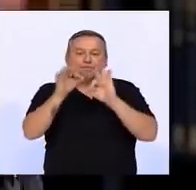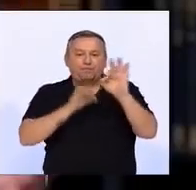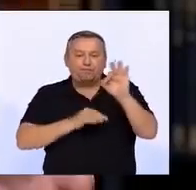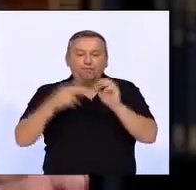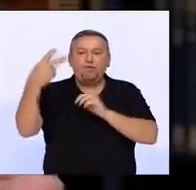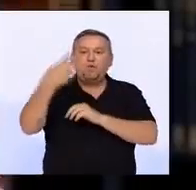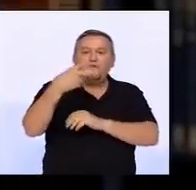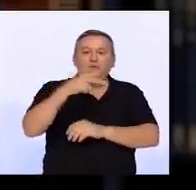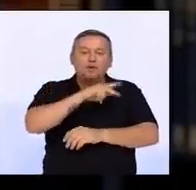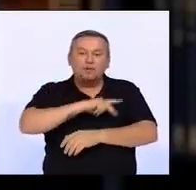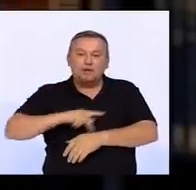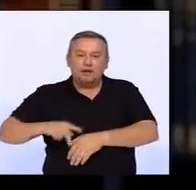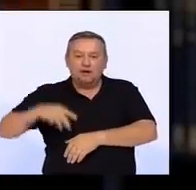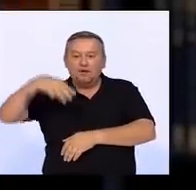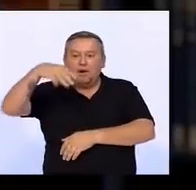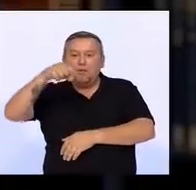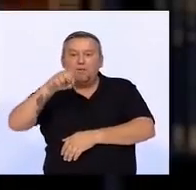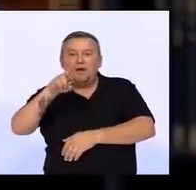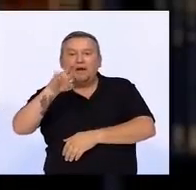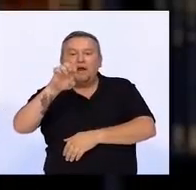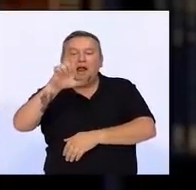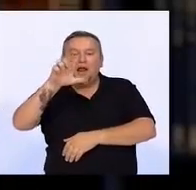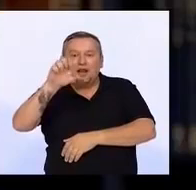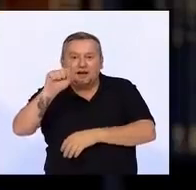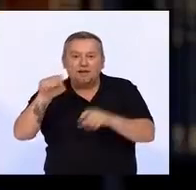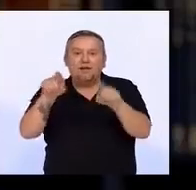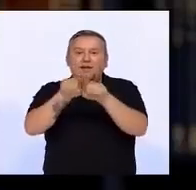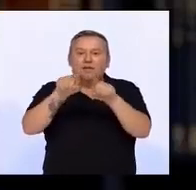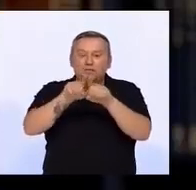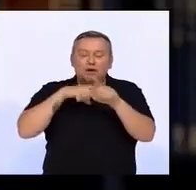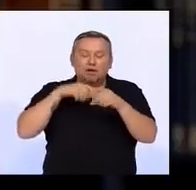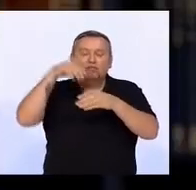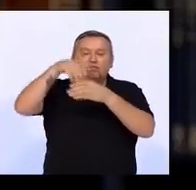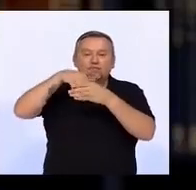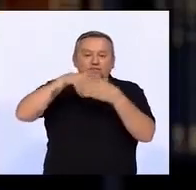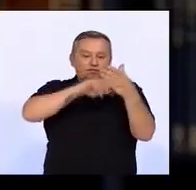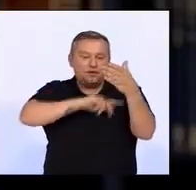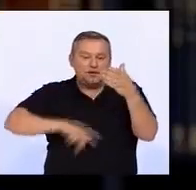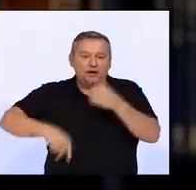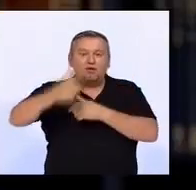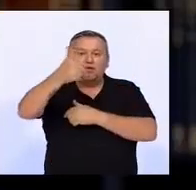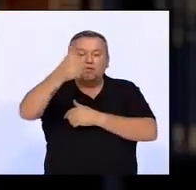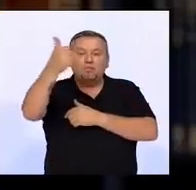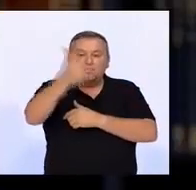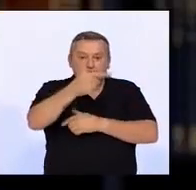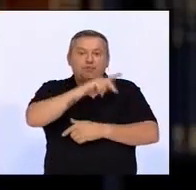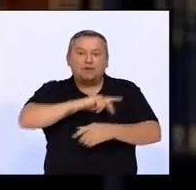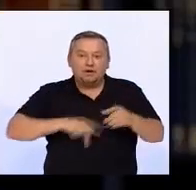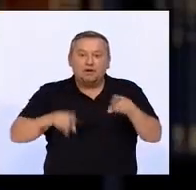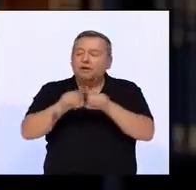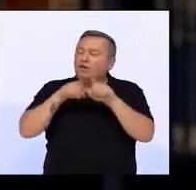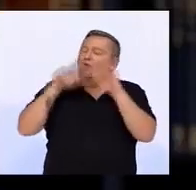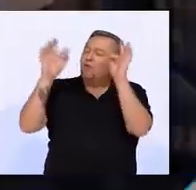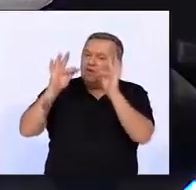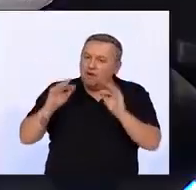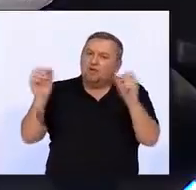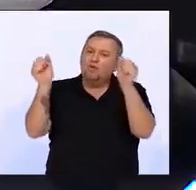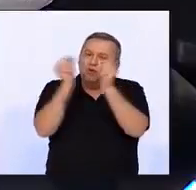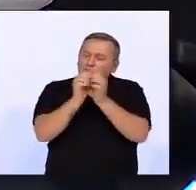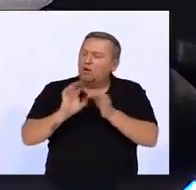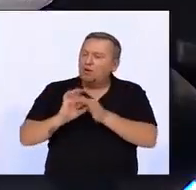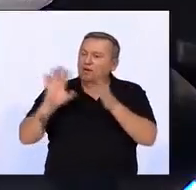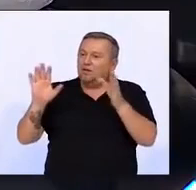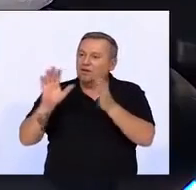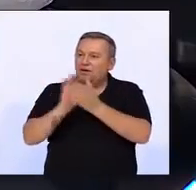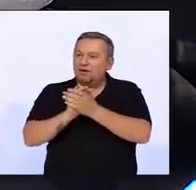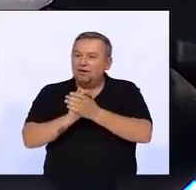vice-presidente, é o projeto do Meirelles, comigo, nessa candidatura à presidência e vice-presidência da República. Então, estou muito feliz de estar junto com vocês aqui à disposição.